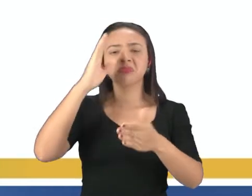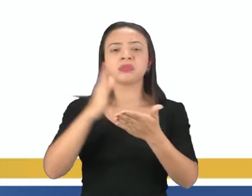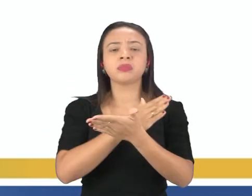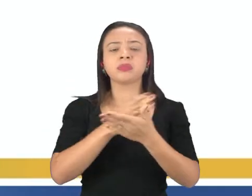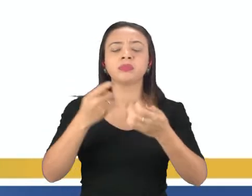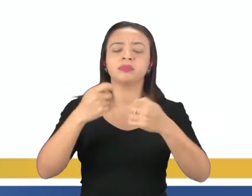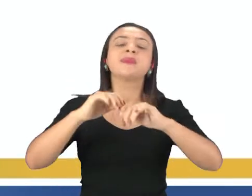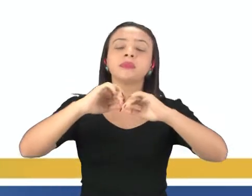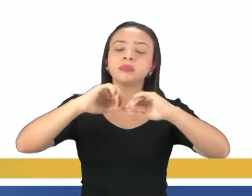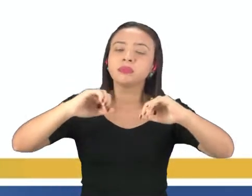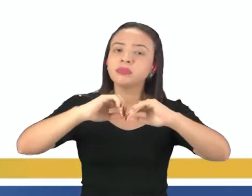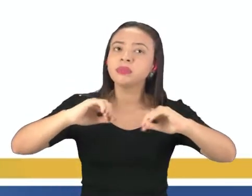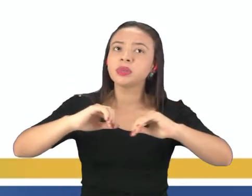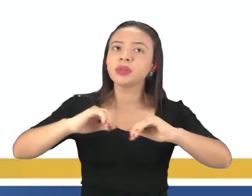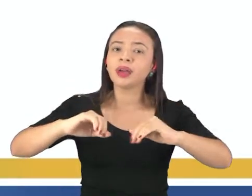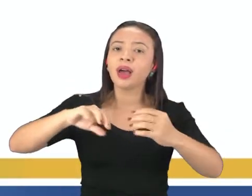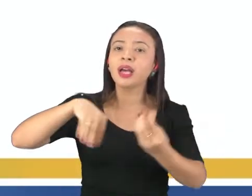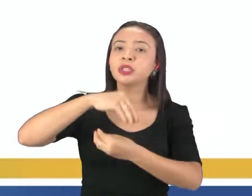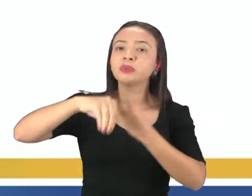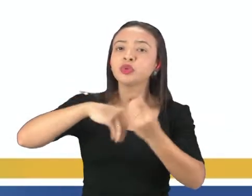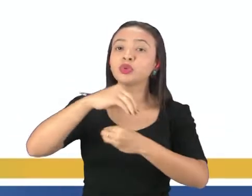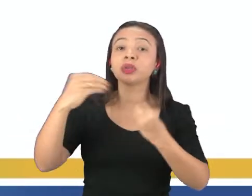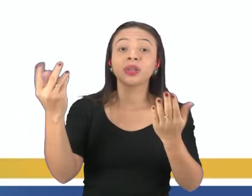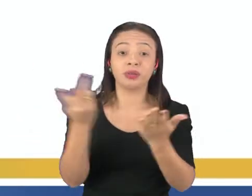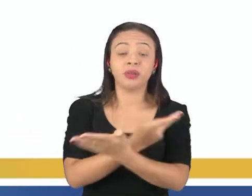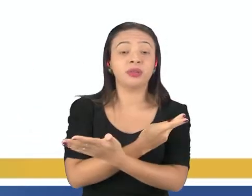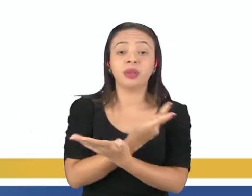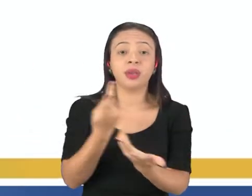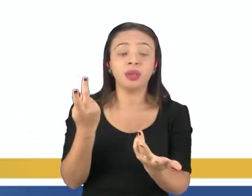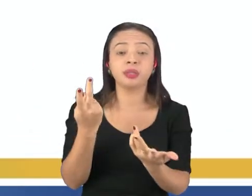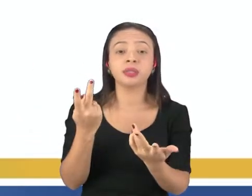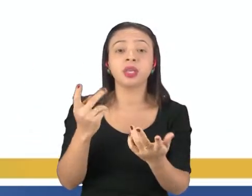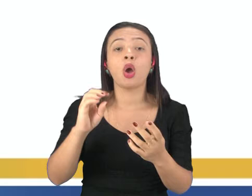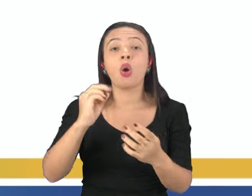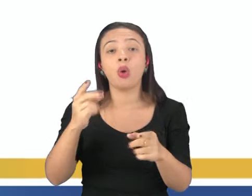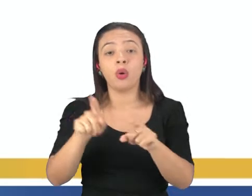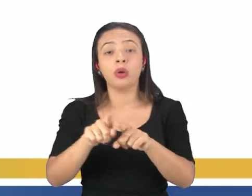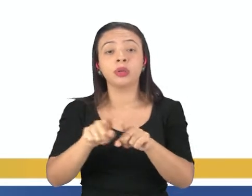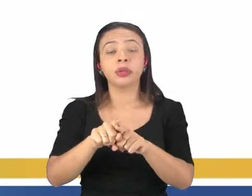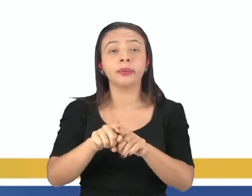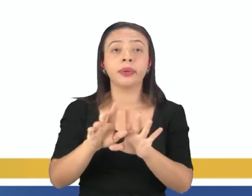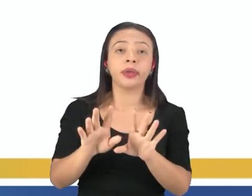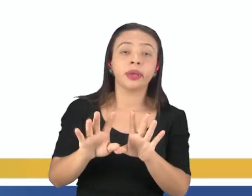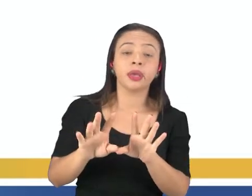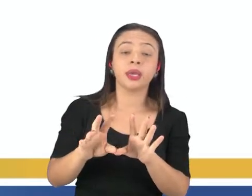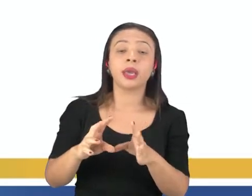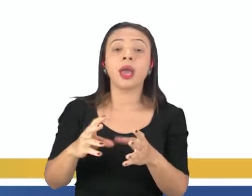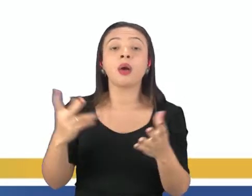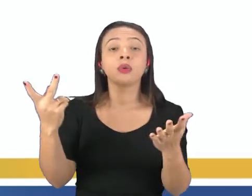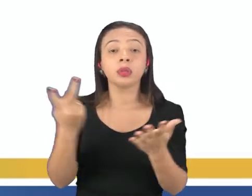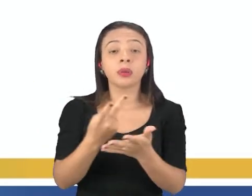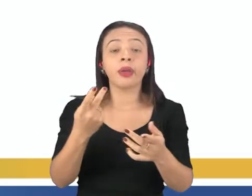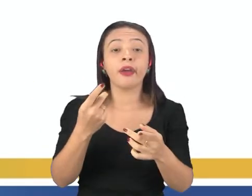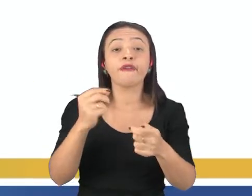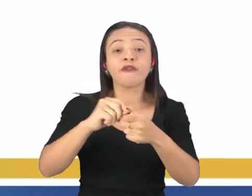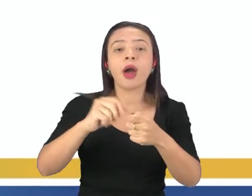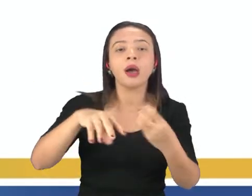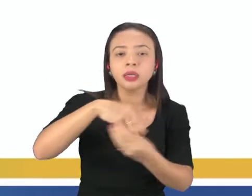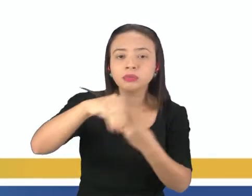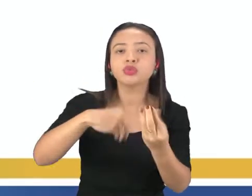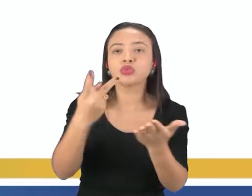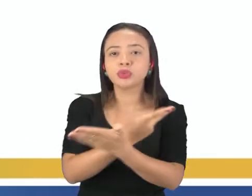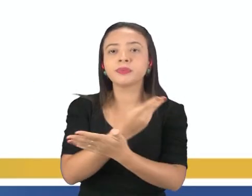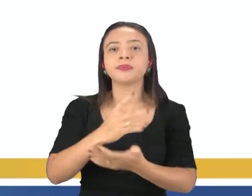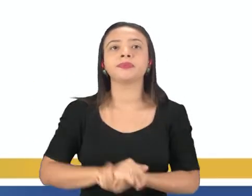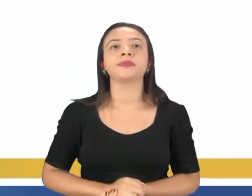separar as misturas que são feitas ocasionalmente ou as misturas que já são encontradas daquela forma. Então, quando a gente fala de mistura, antes